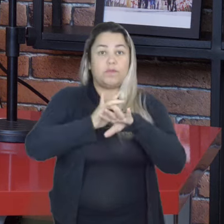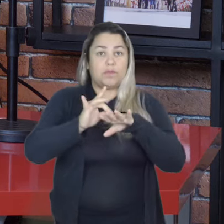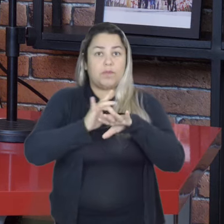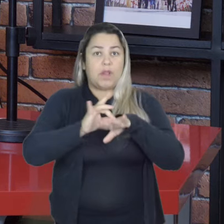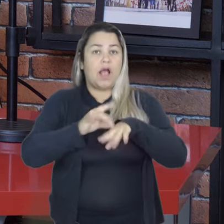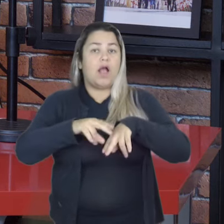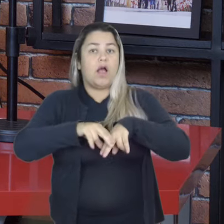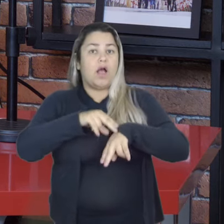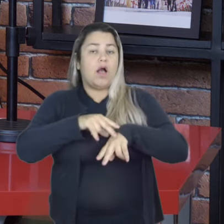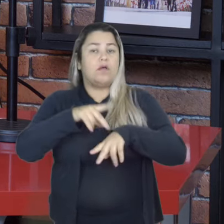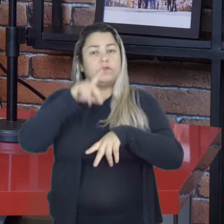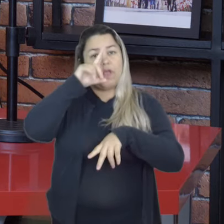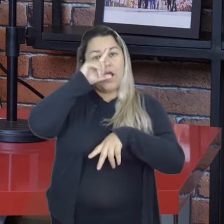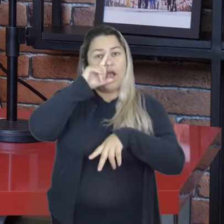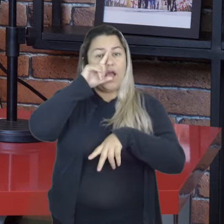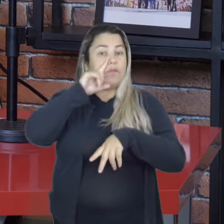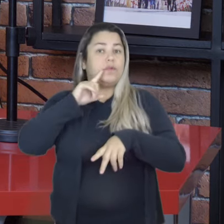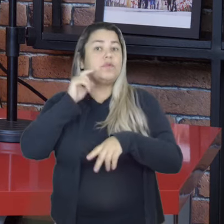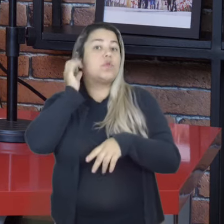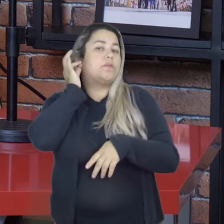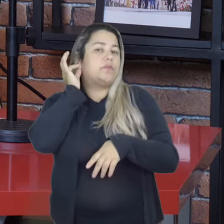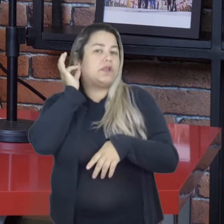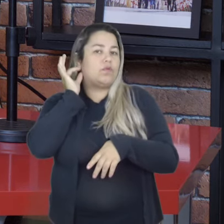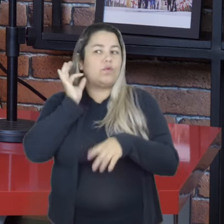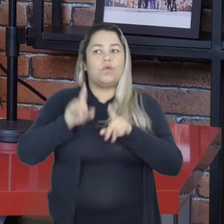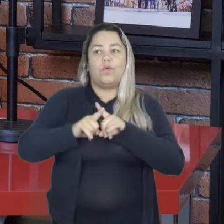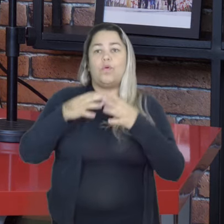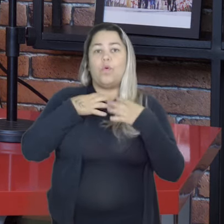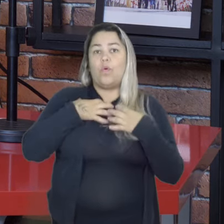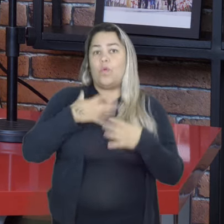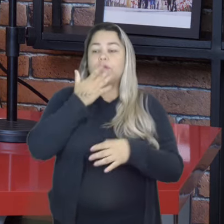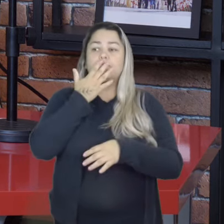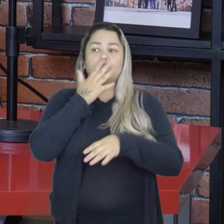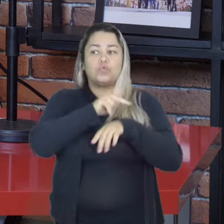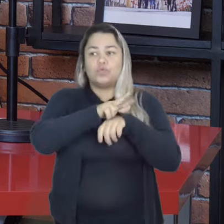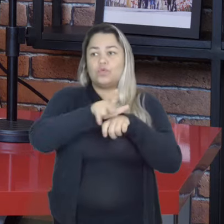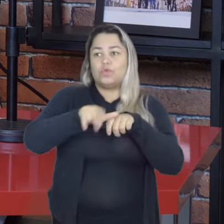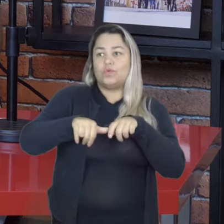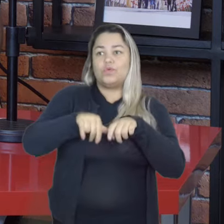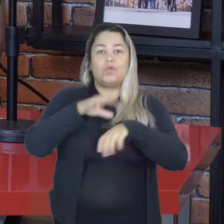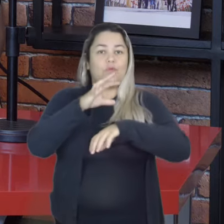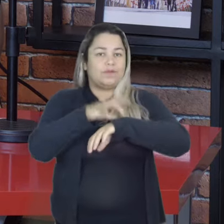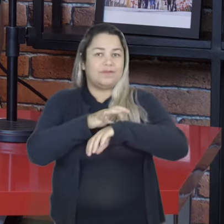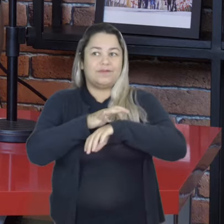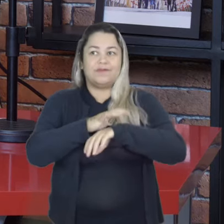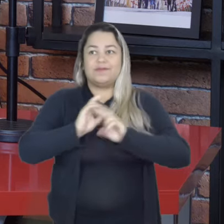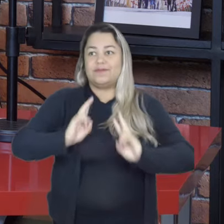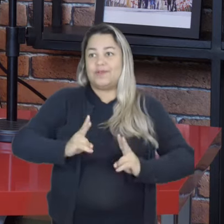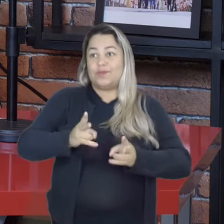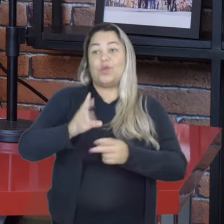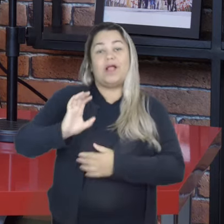camiseta preta, calça amarela, tênis alaranjado, brincos de argola, um colar colorido e o meu relógio